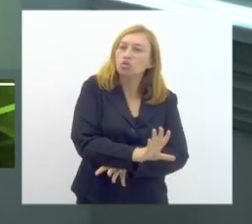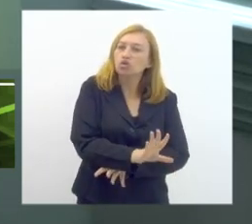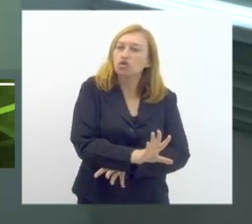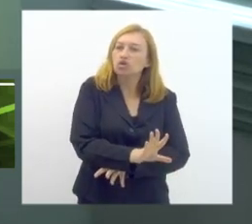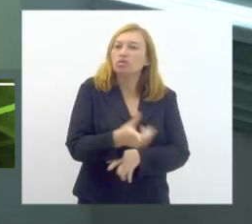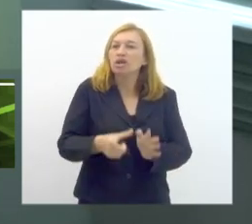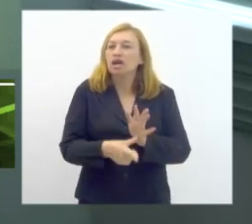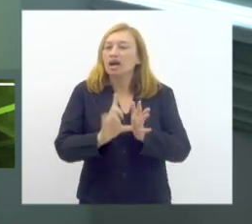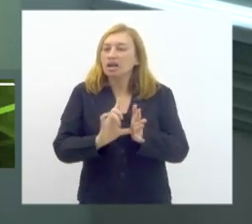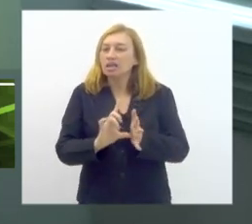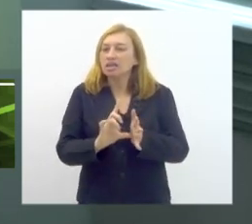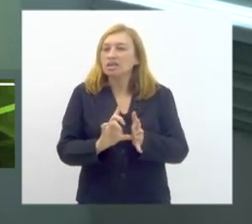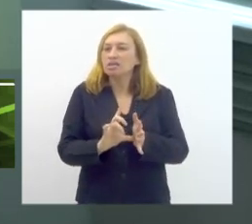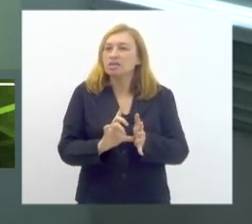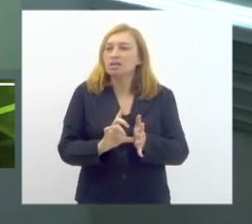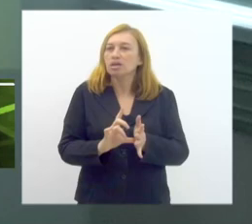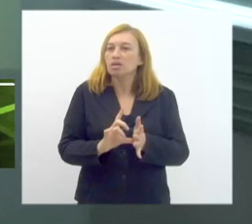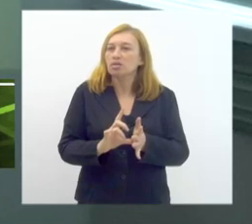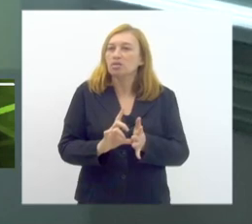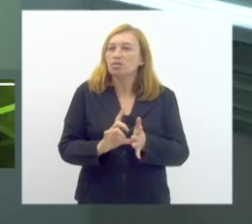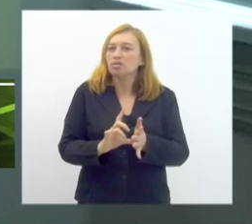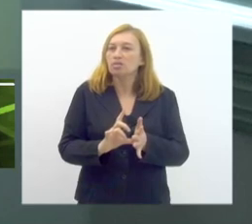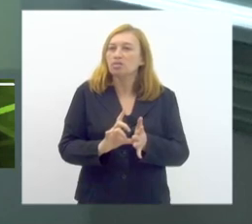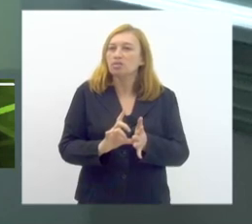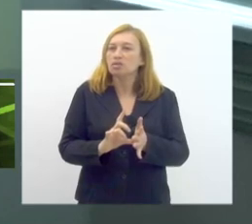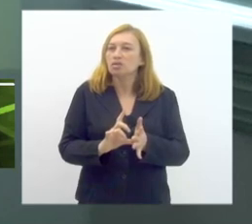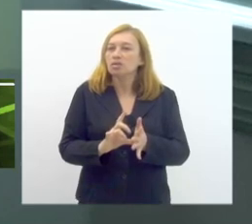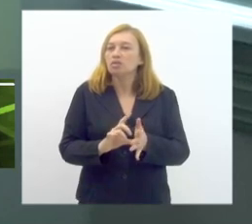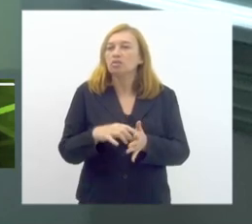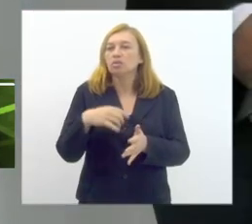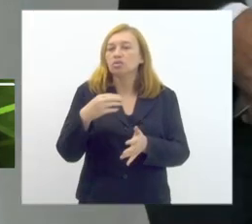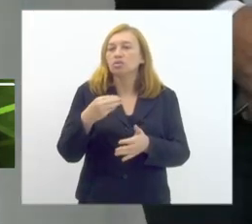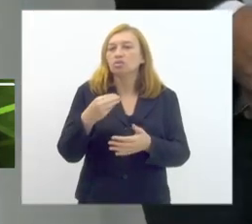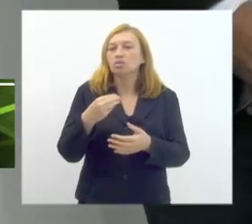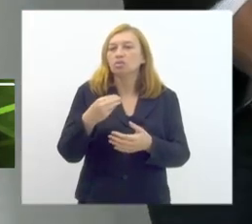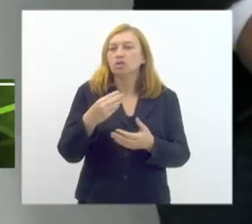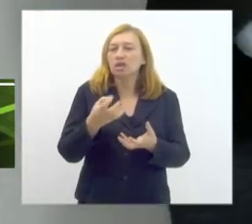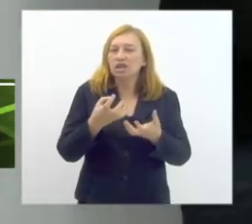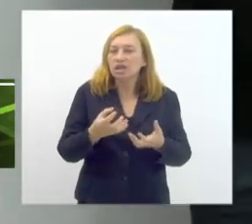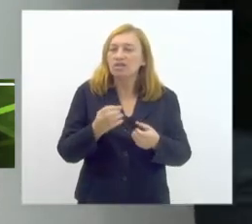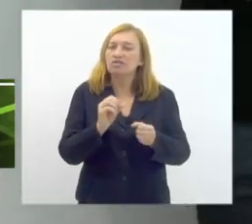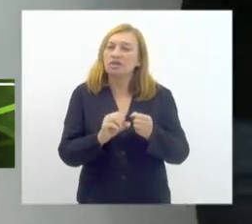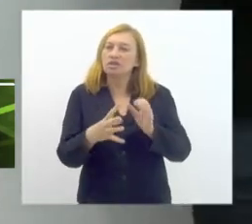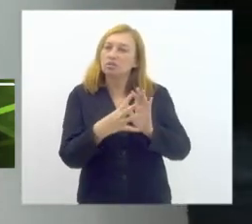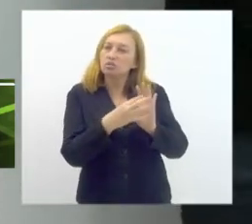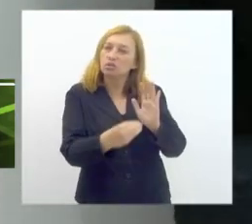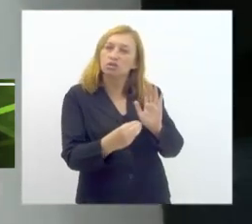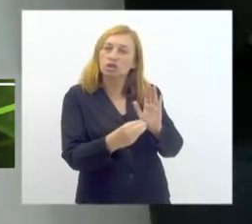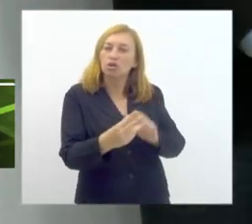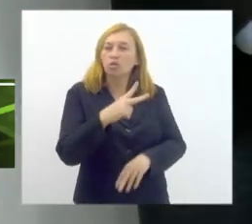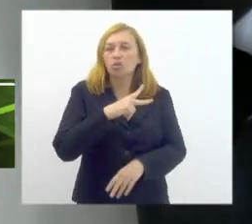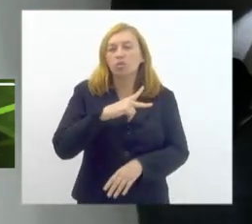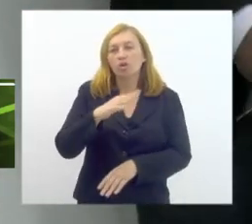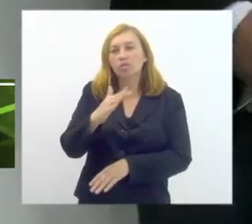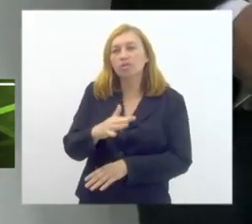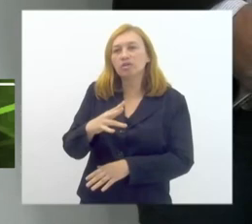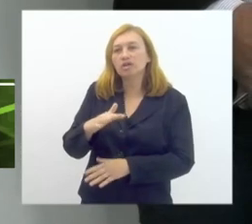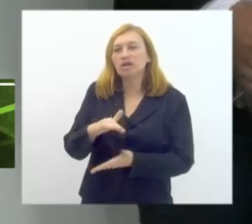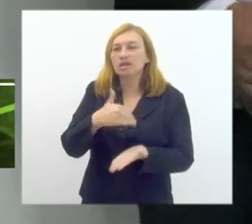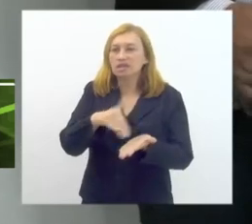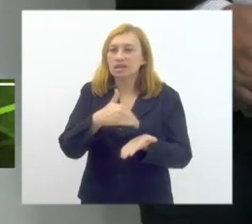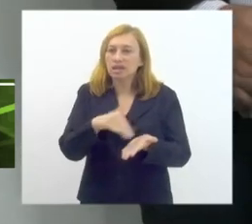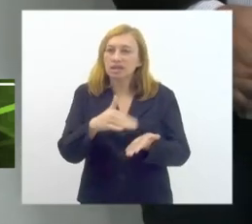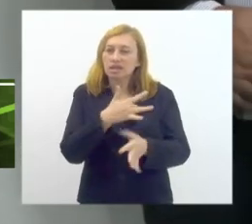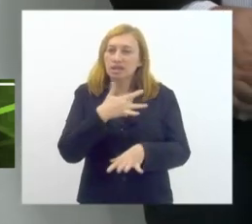antes dessa, né, a penúltima, no caso, foi quando a gente tentou, num modelo em que o próprio secretário de saúde fosse o